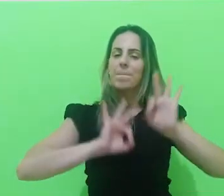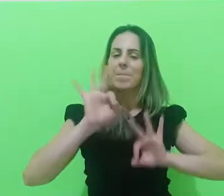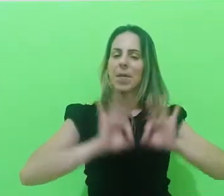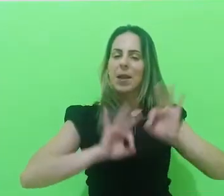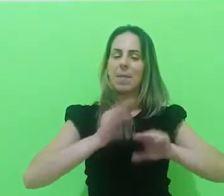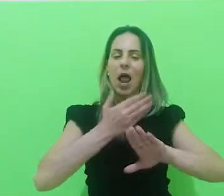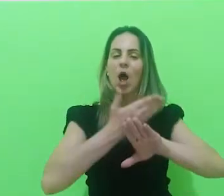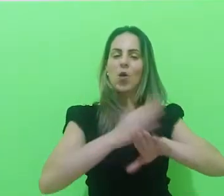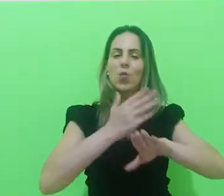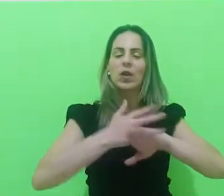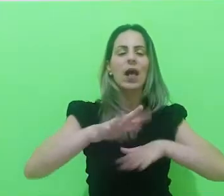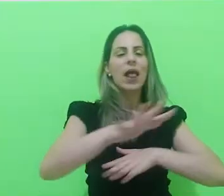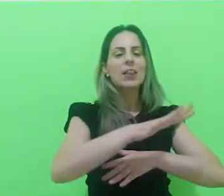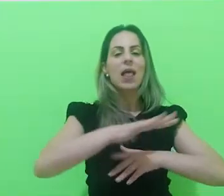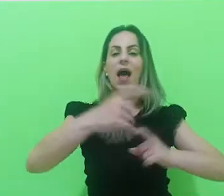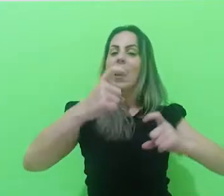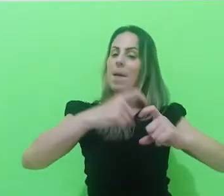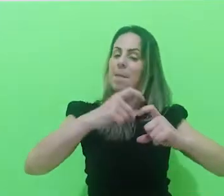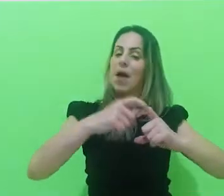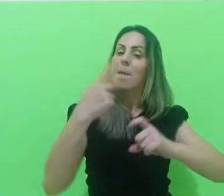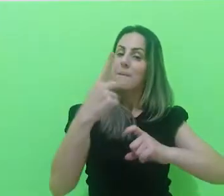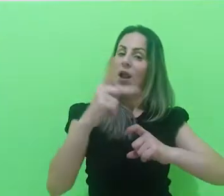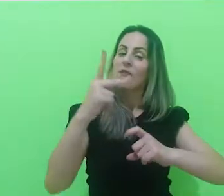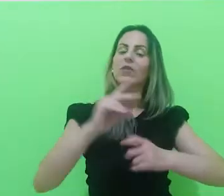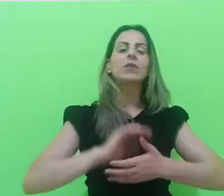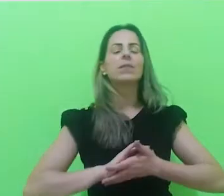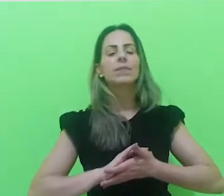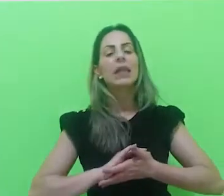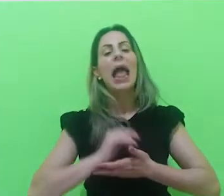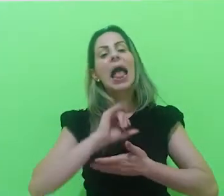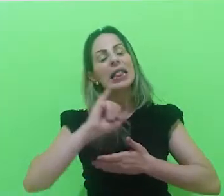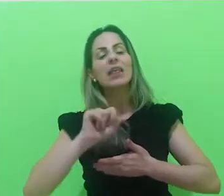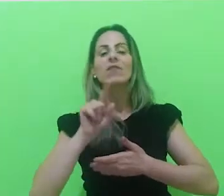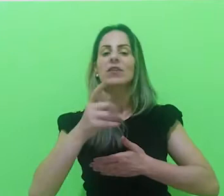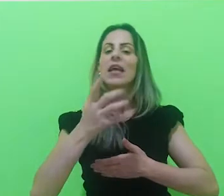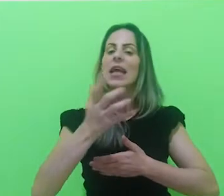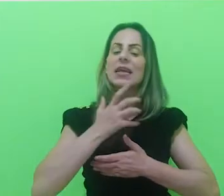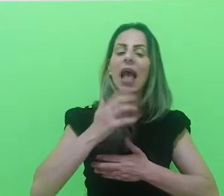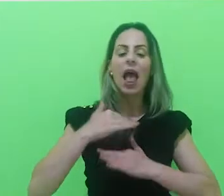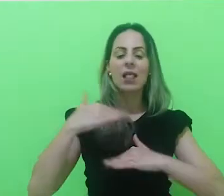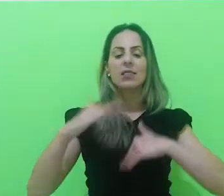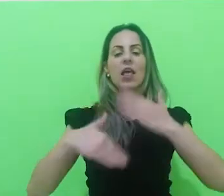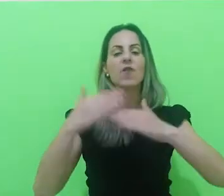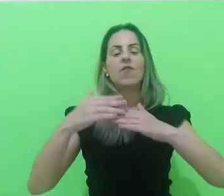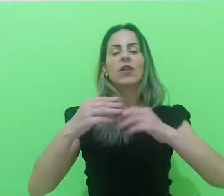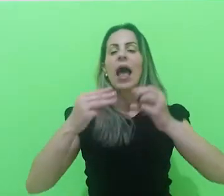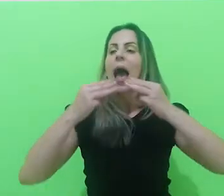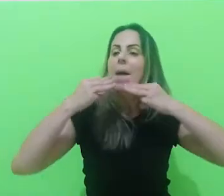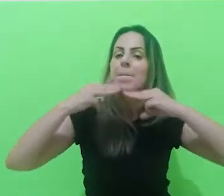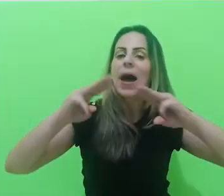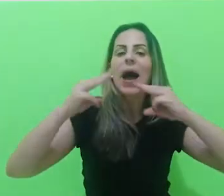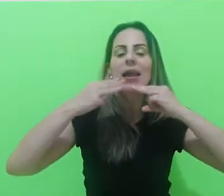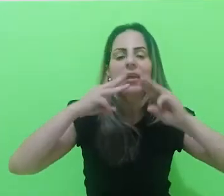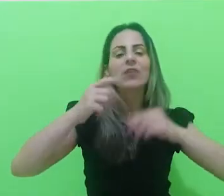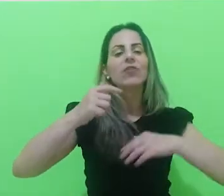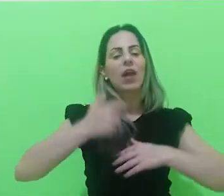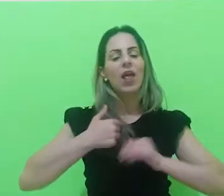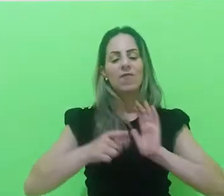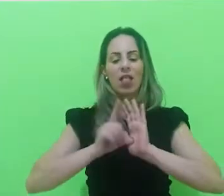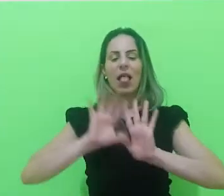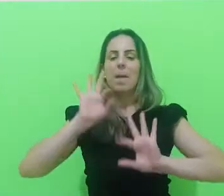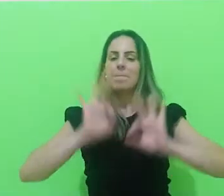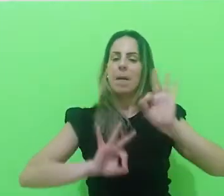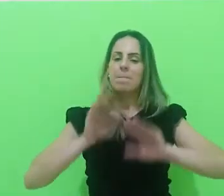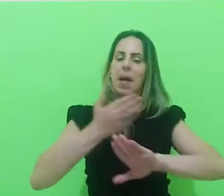um treino voltado para a área médica para você. E se de repente você quiser se desenvolver na área de marketing, eu vou ter um